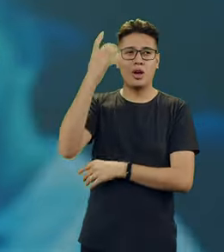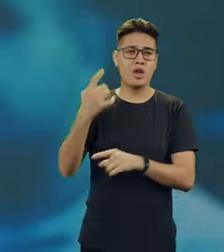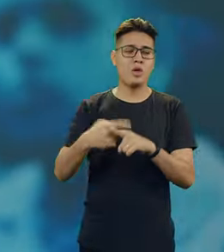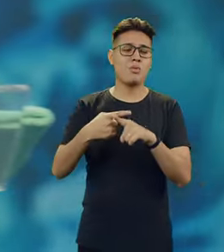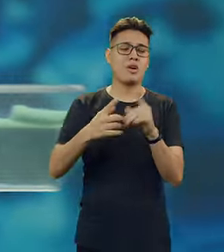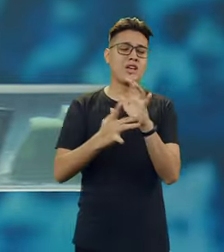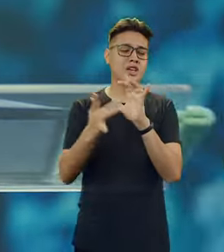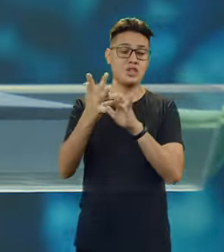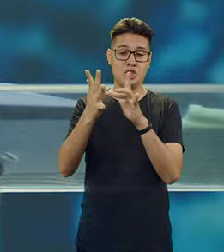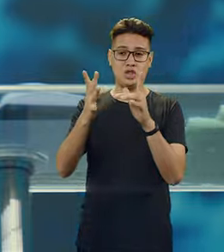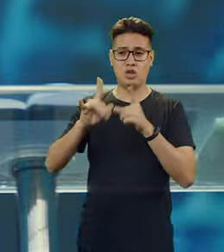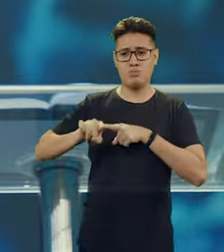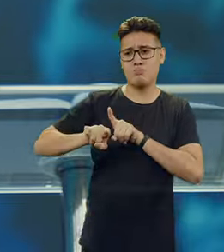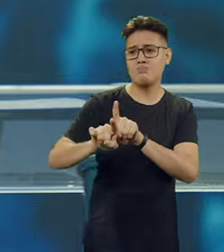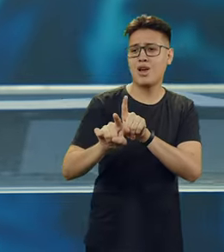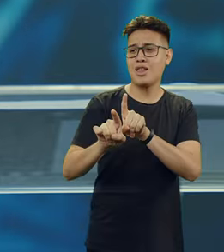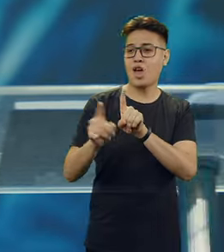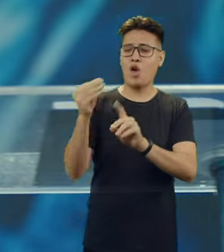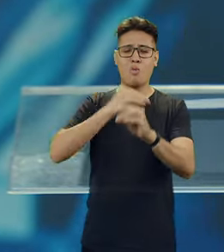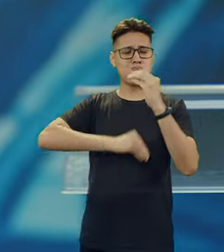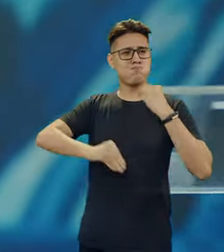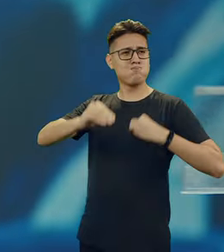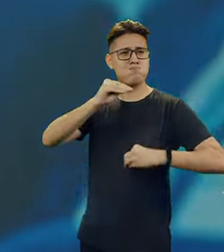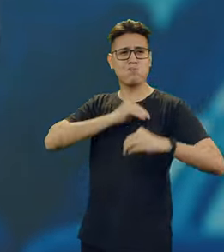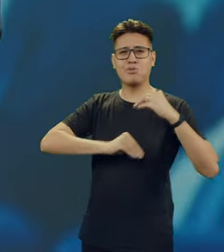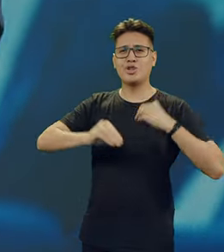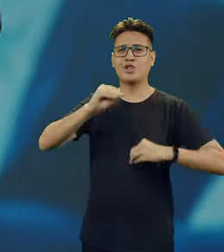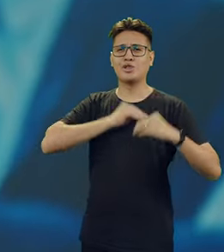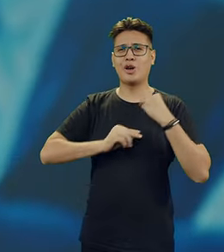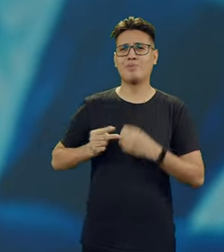Jesus confrontava o pecado deles.